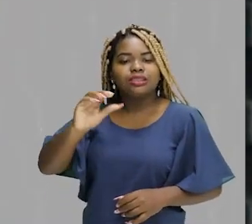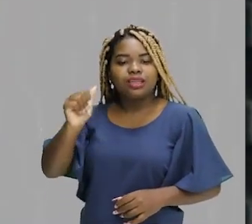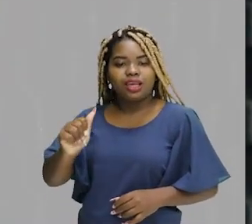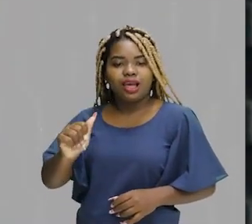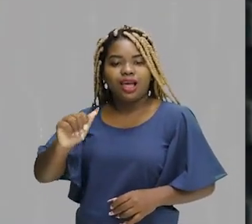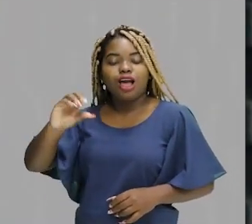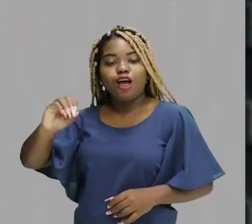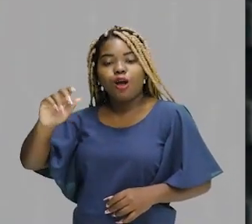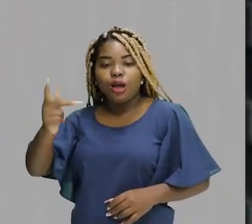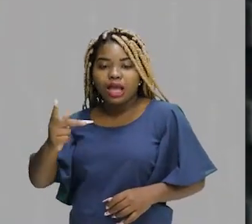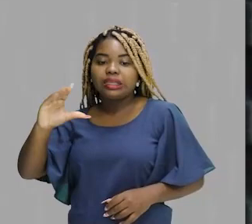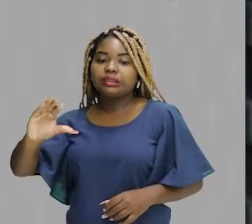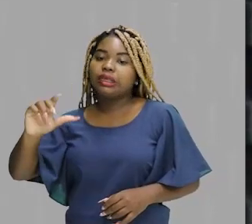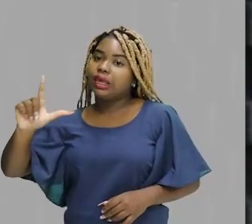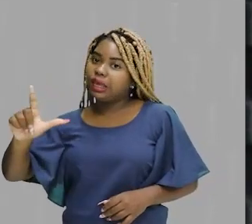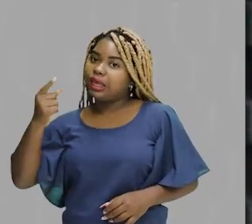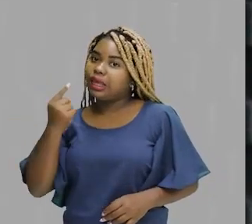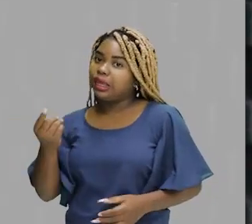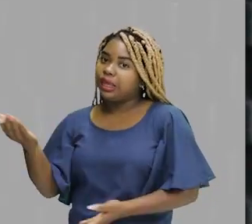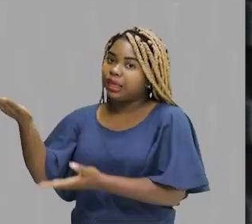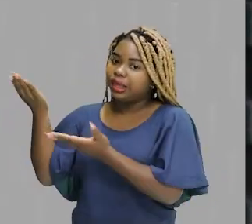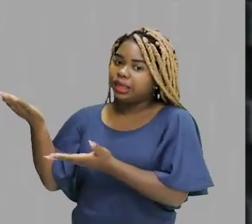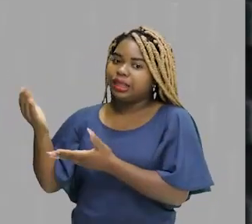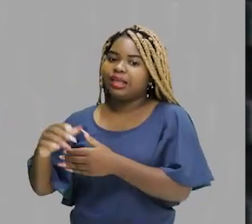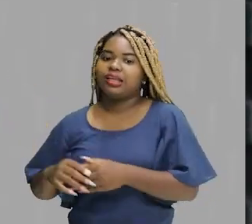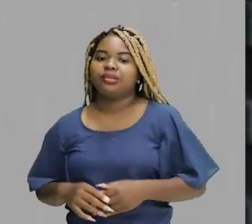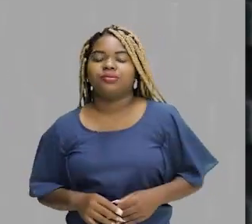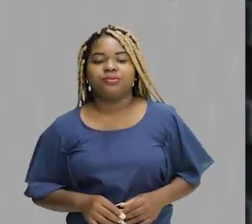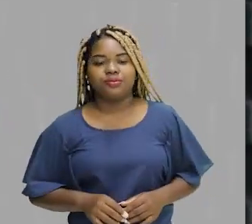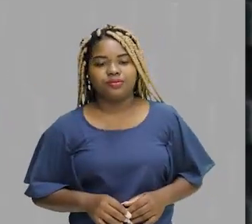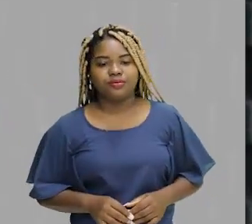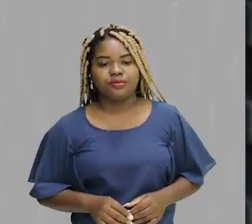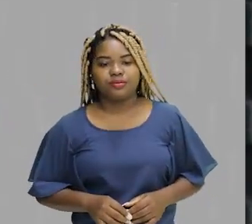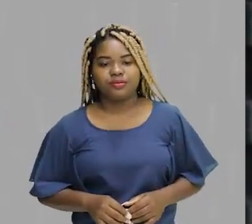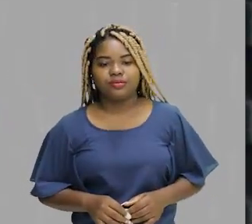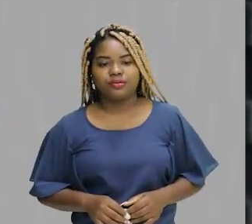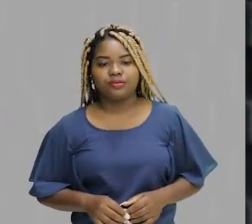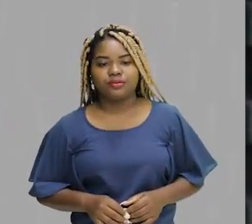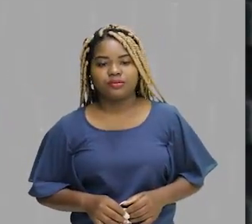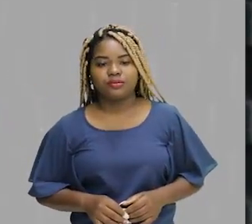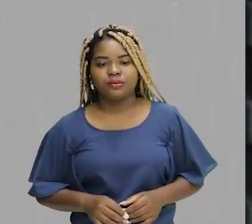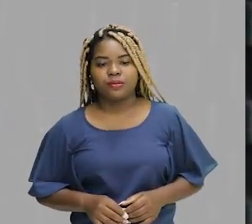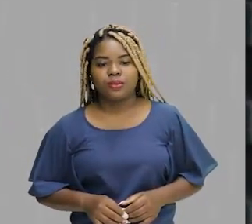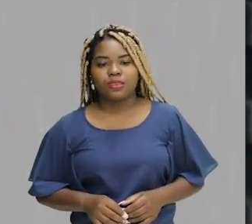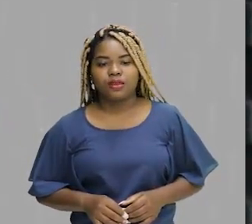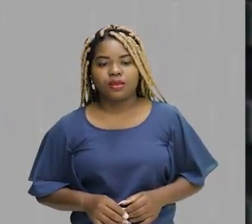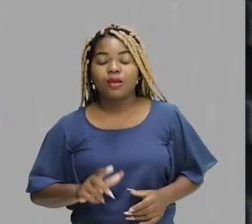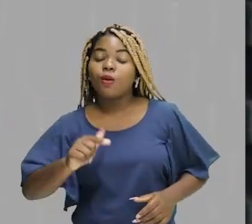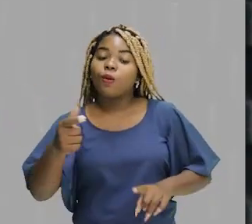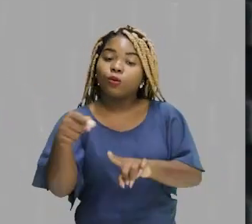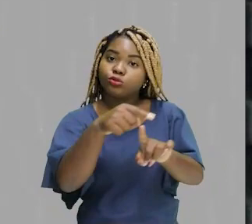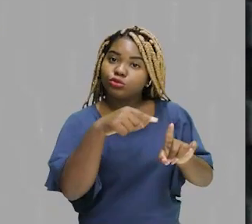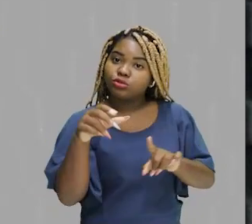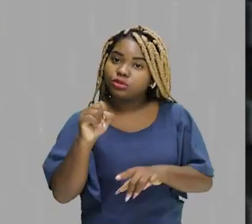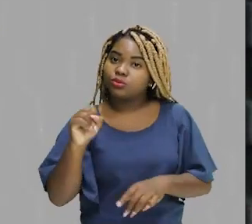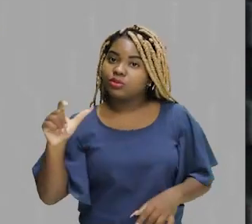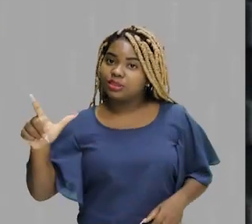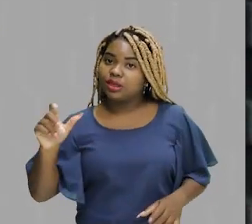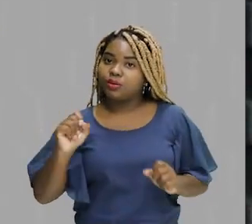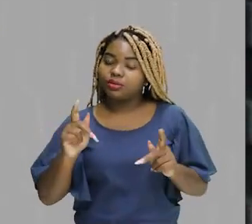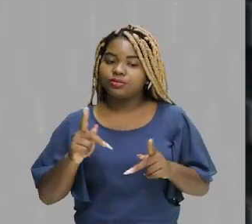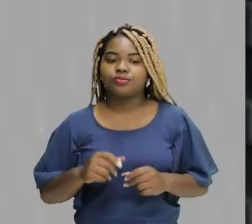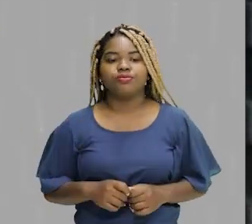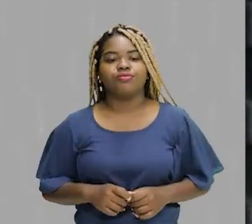CaOHCl, o cloreto básico de cálcio. Mas outros tipos de sais. Um